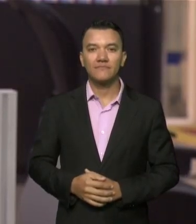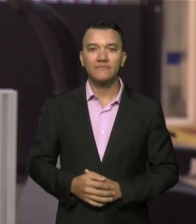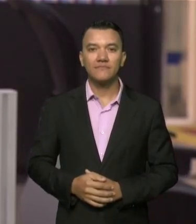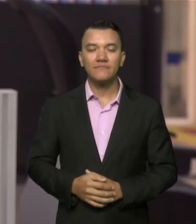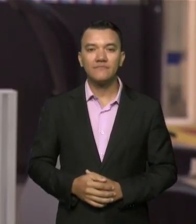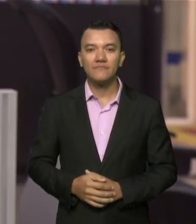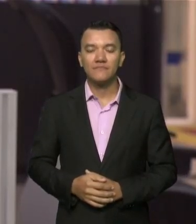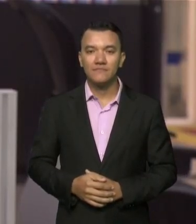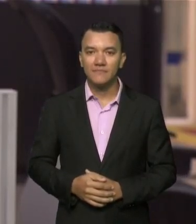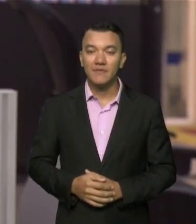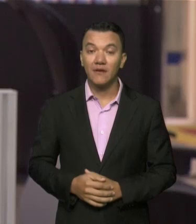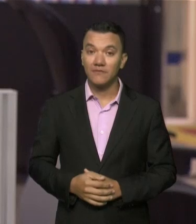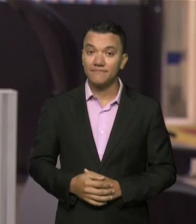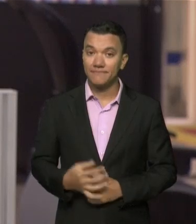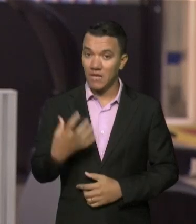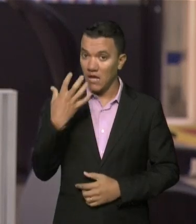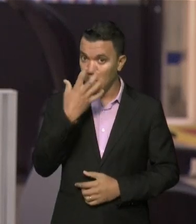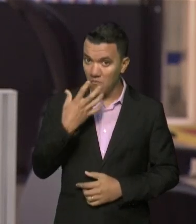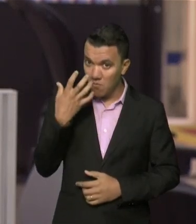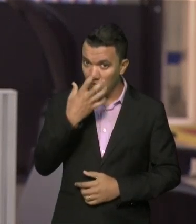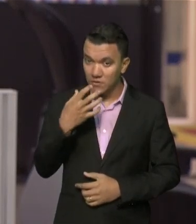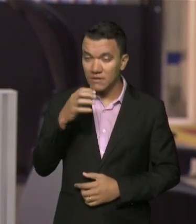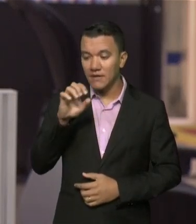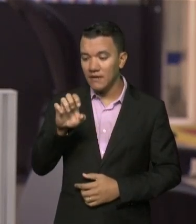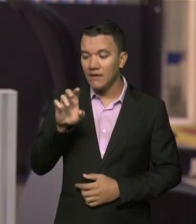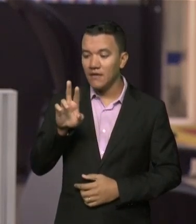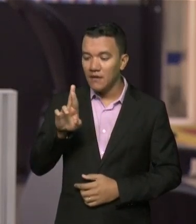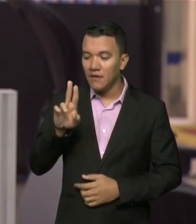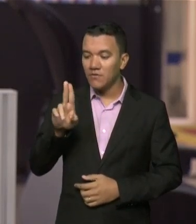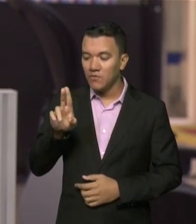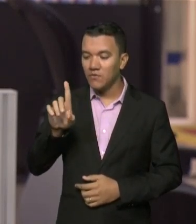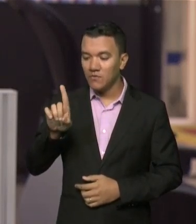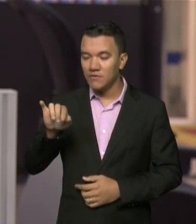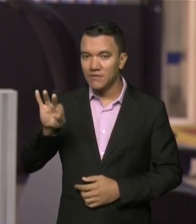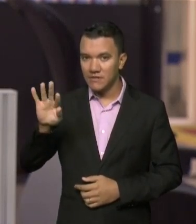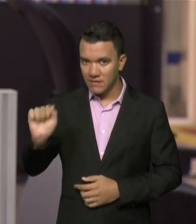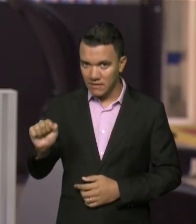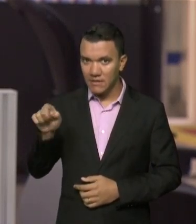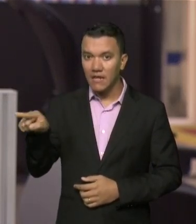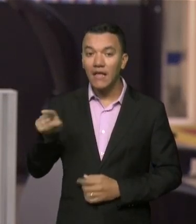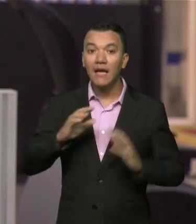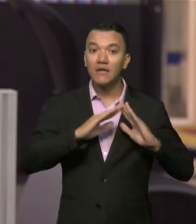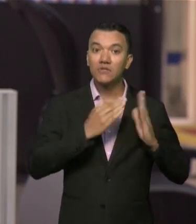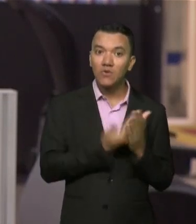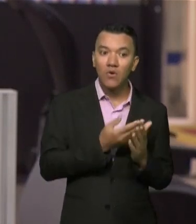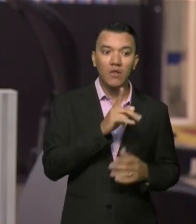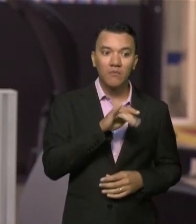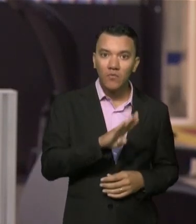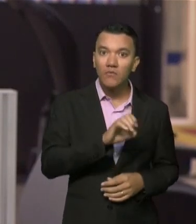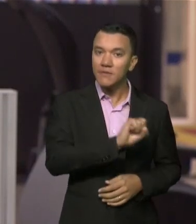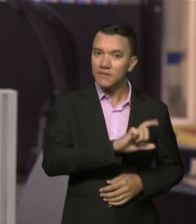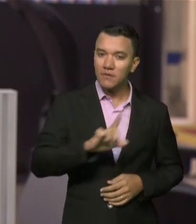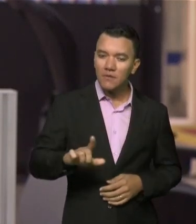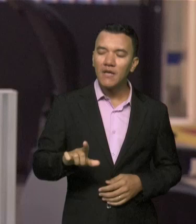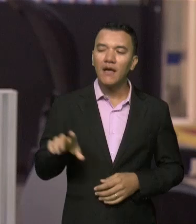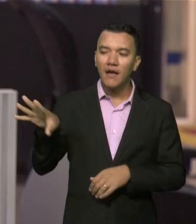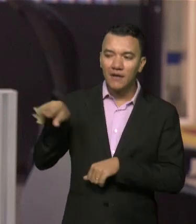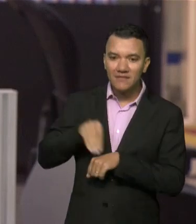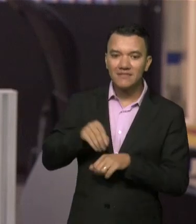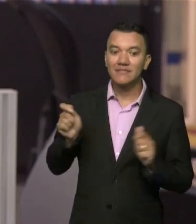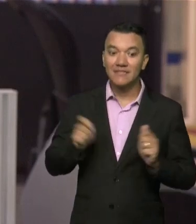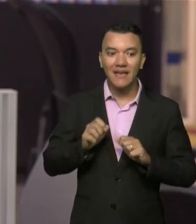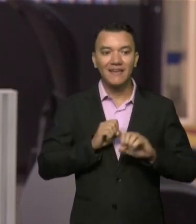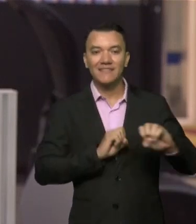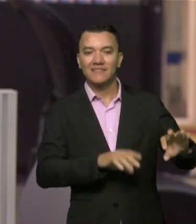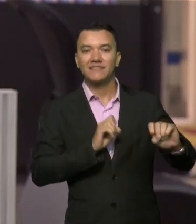Os clássicos da música erudita estão sendo usados por uma escola pública de São Luís como instrumento eficaz na alfabetização